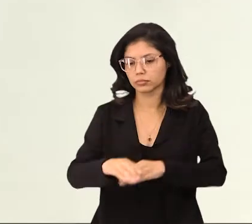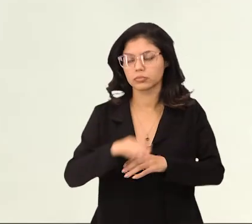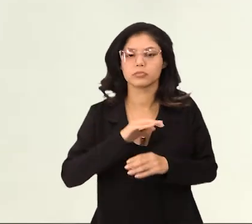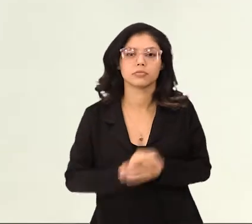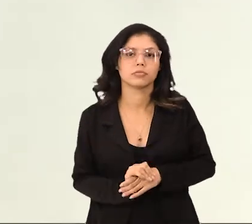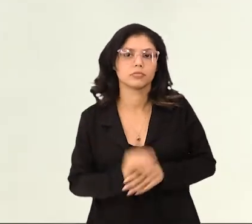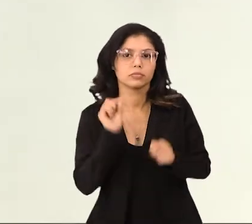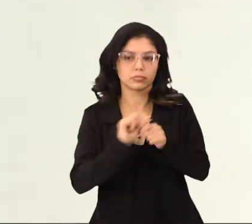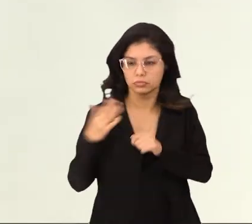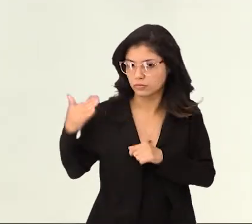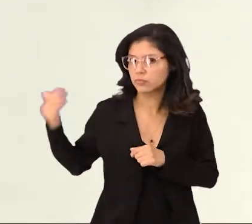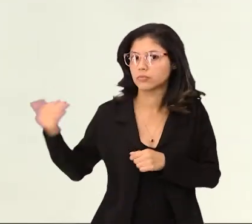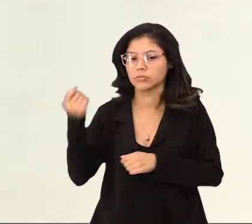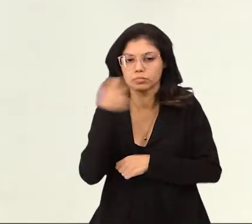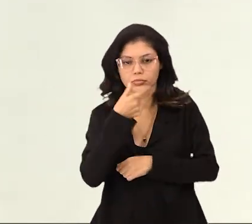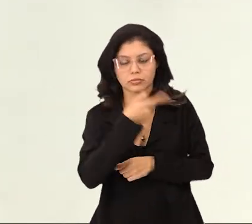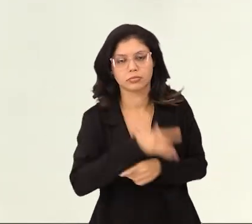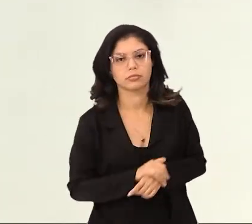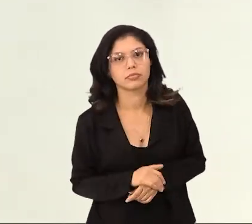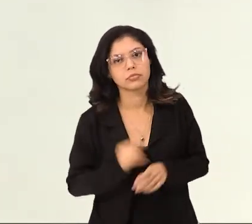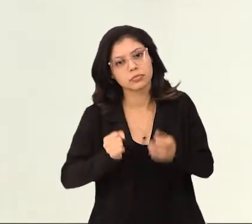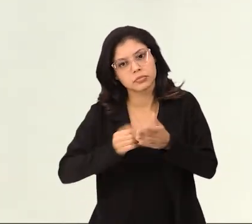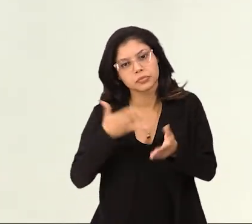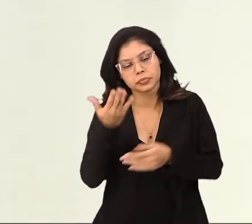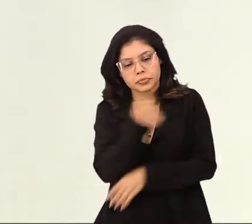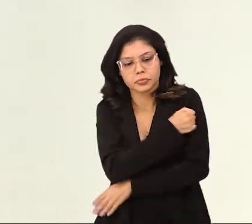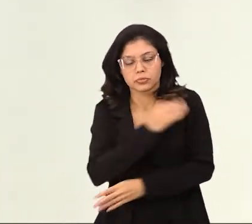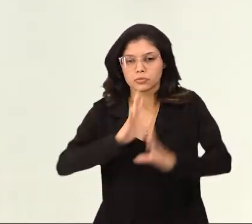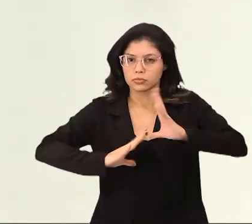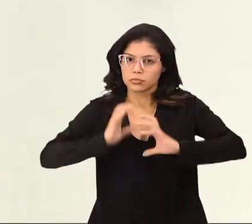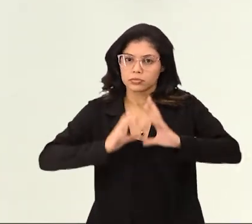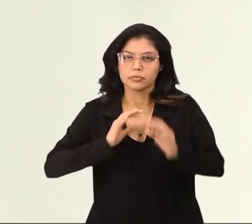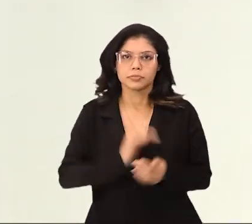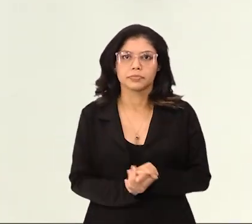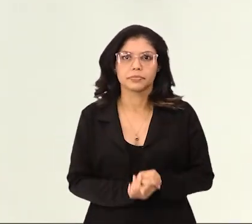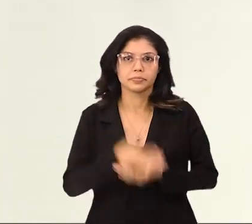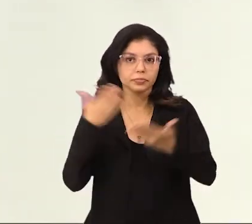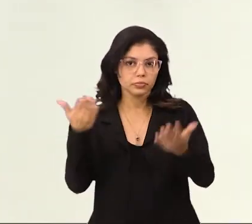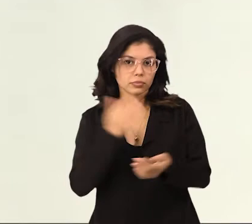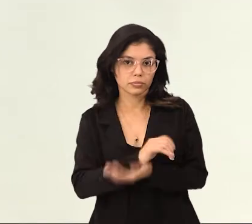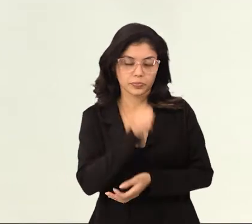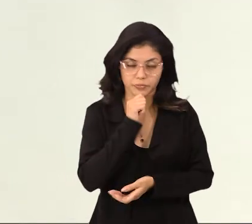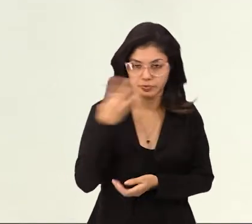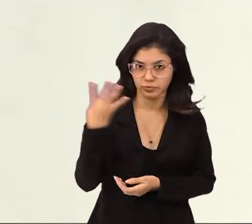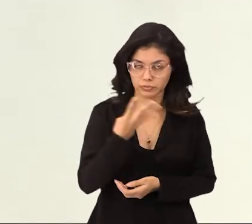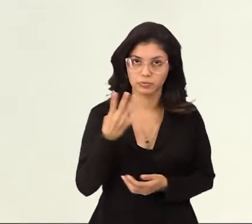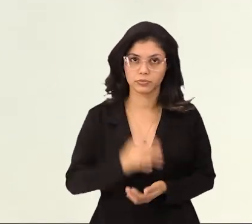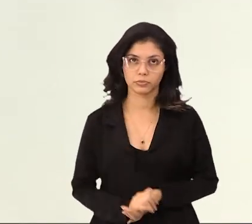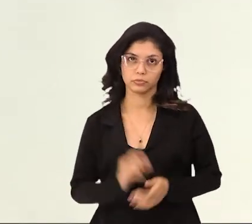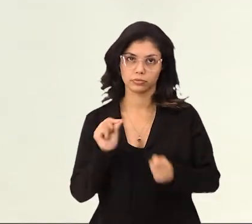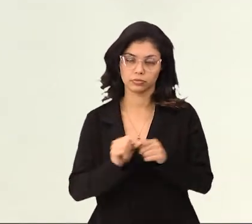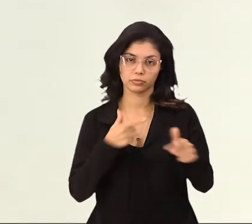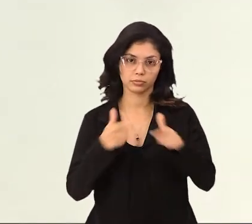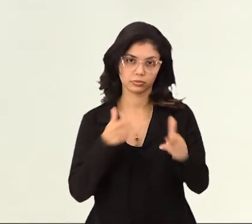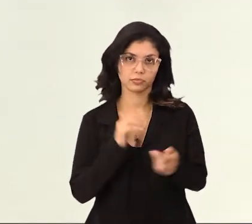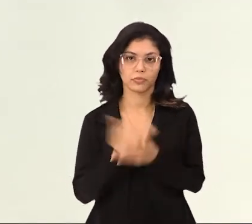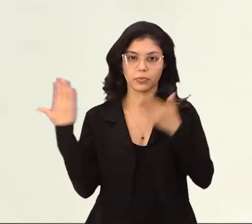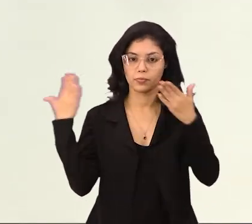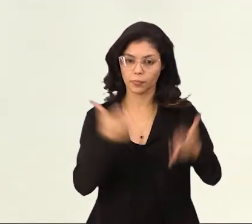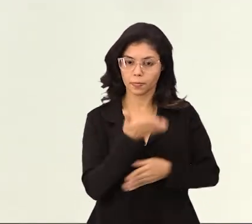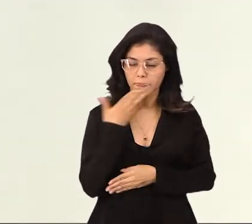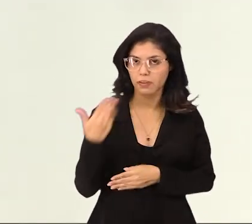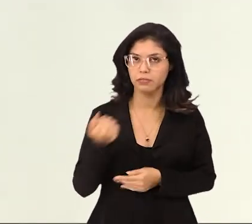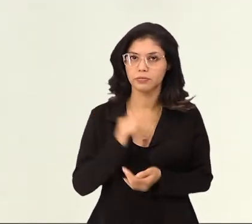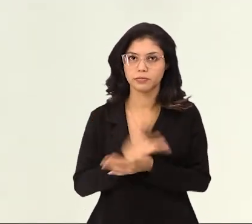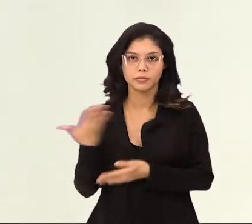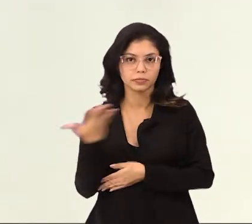gente fala que é a famosa pegadinha e que muitos dos alunos eles confundem. Então, além das 4 operações, vamos trabalhar com um foco melhor